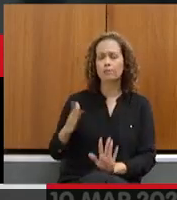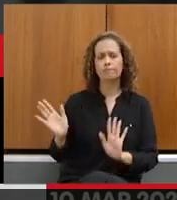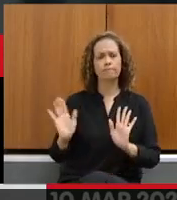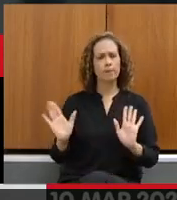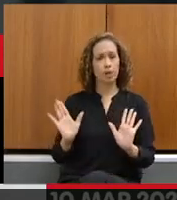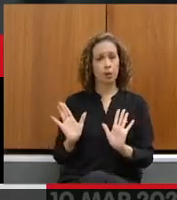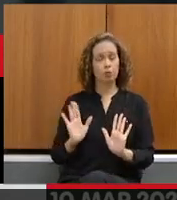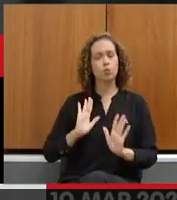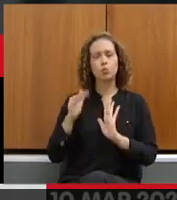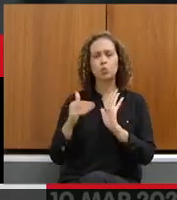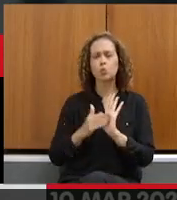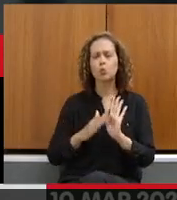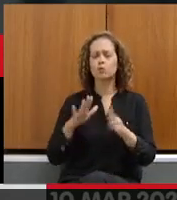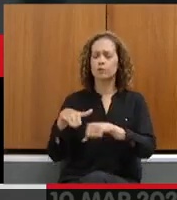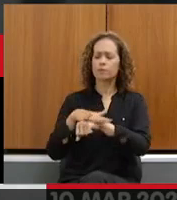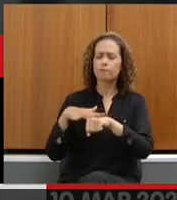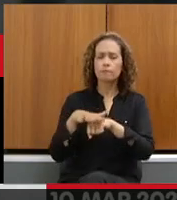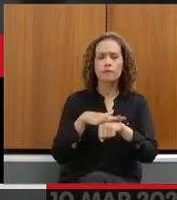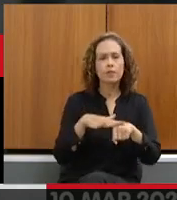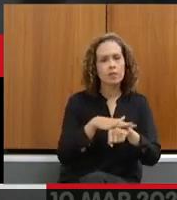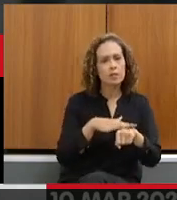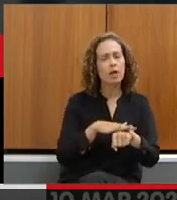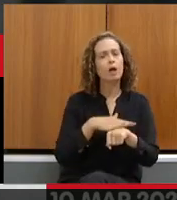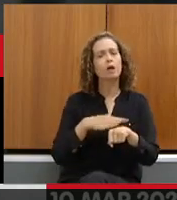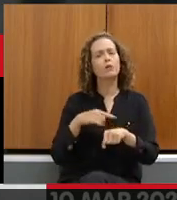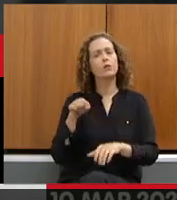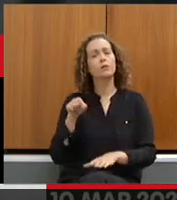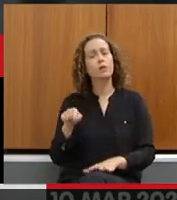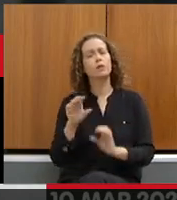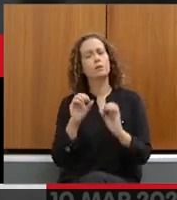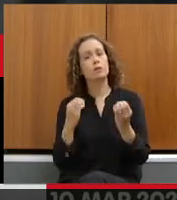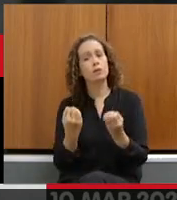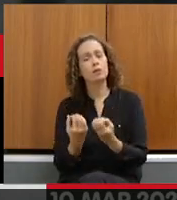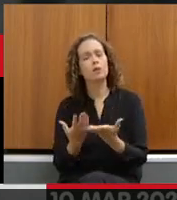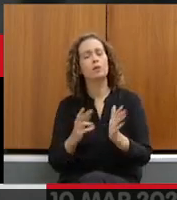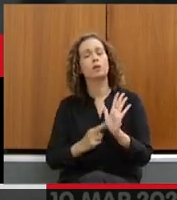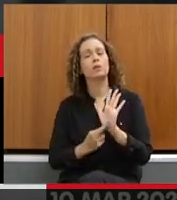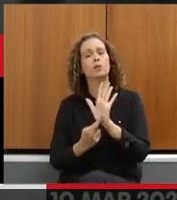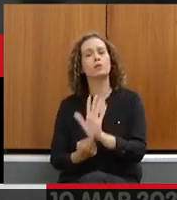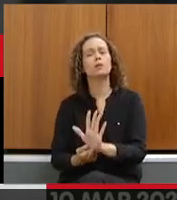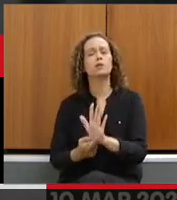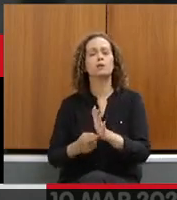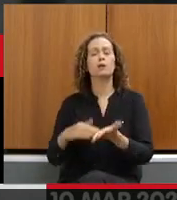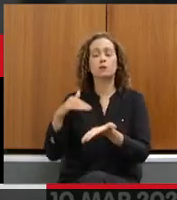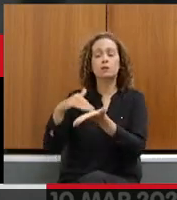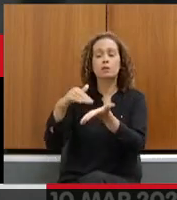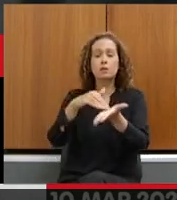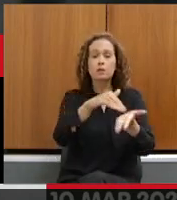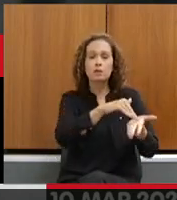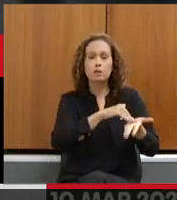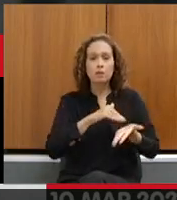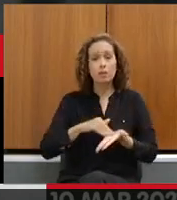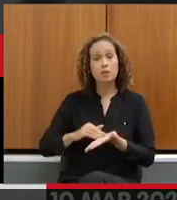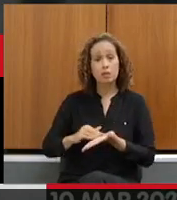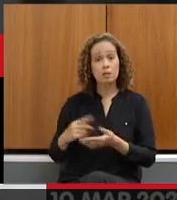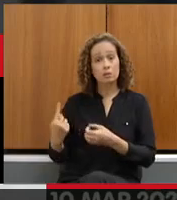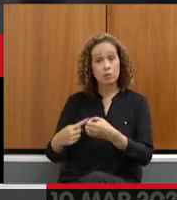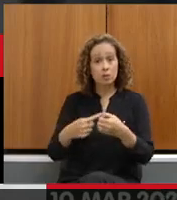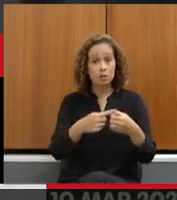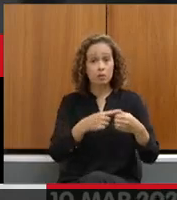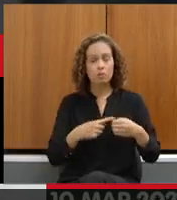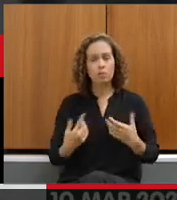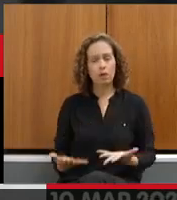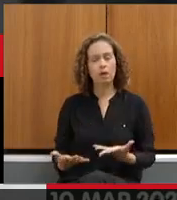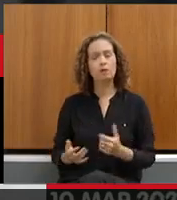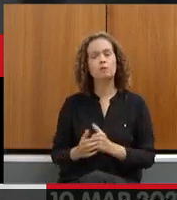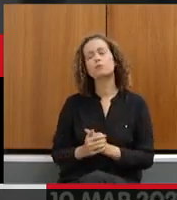consensualizado com o cosems que é representa as secretarias municipais de saúde em relação a